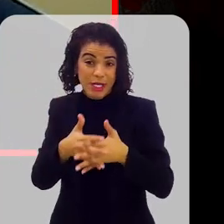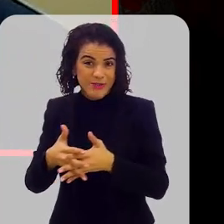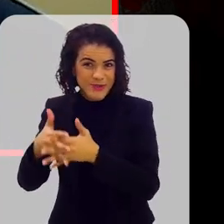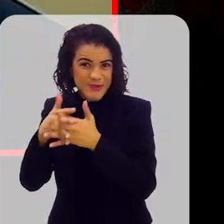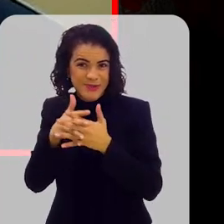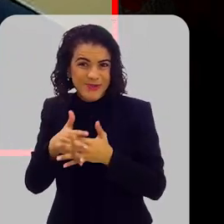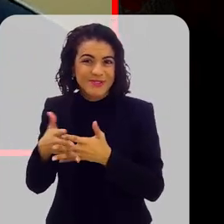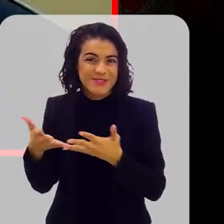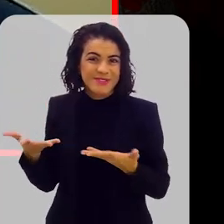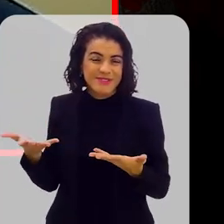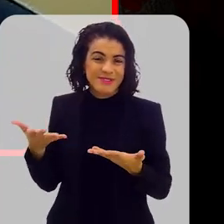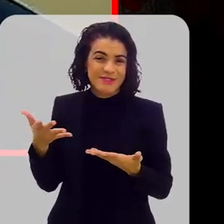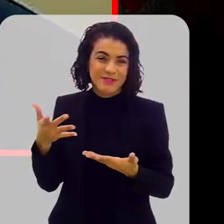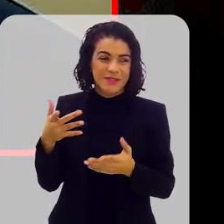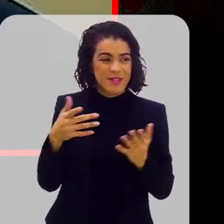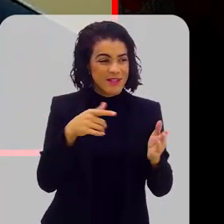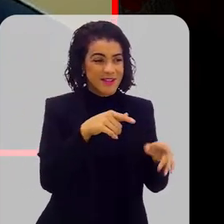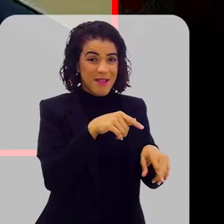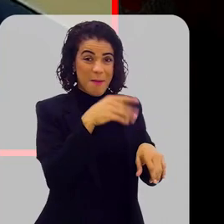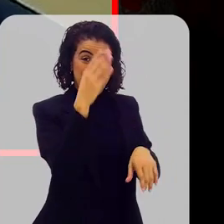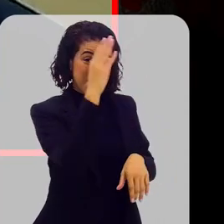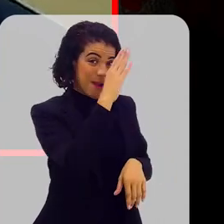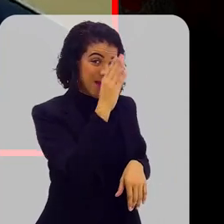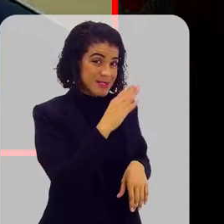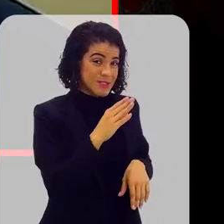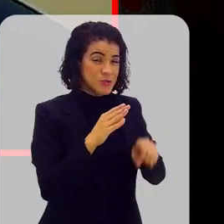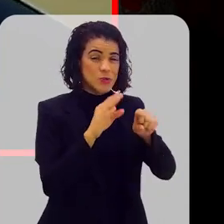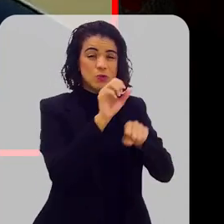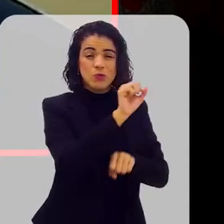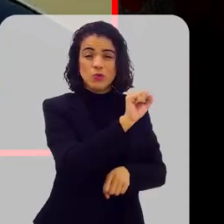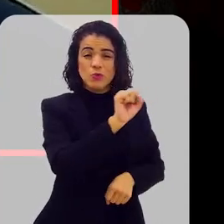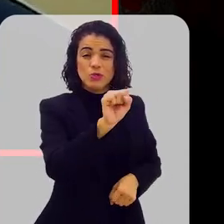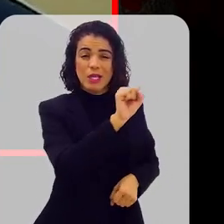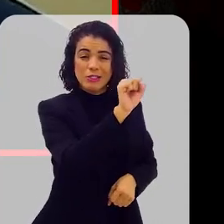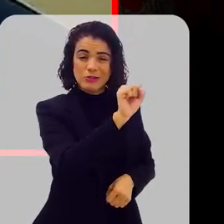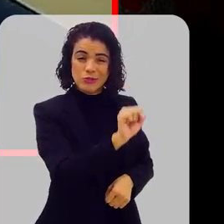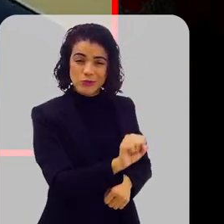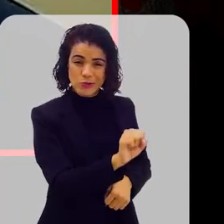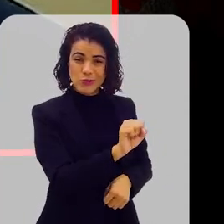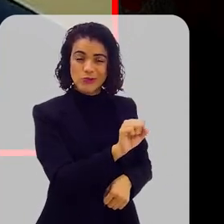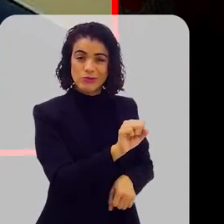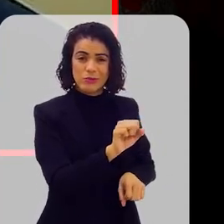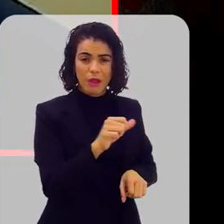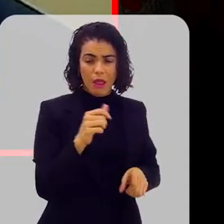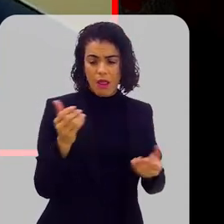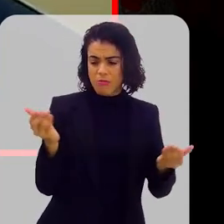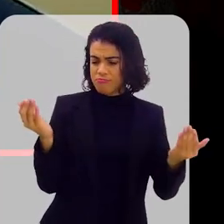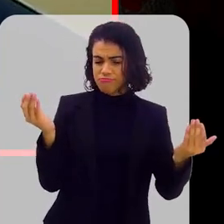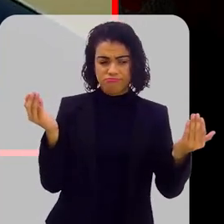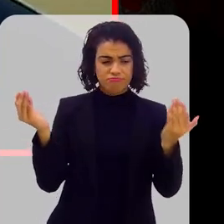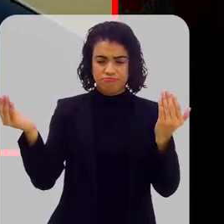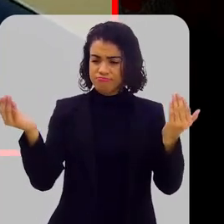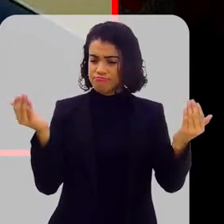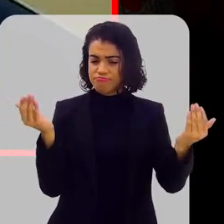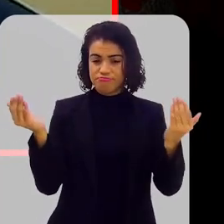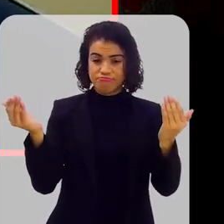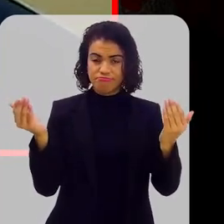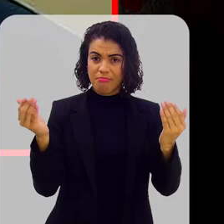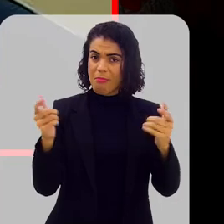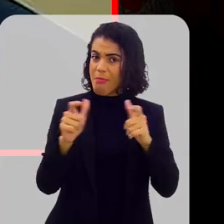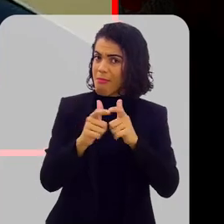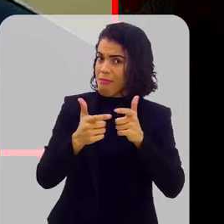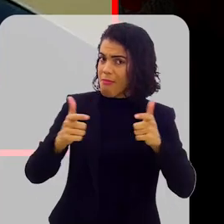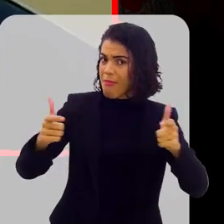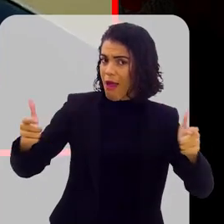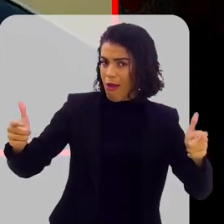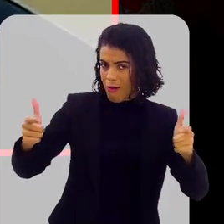você, nos Estados Unidos, por exemplo, no Brasil, Sudeste, Sul, você tem uma tendência a ter uma